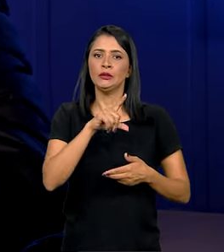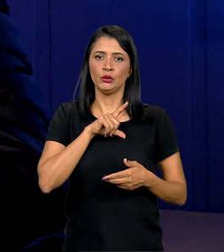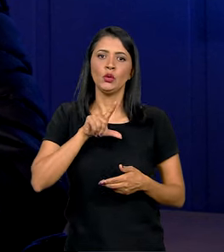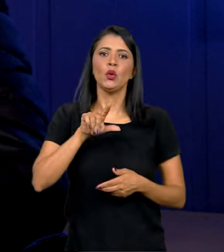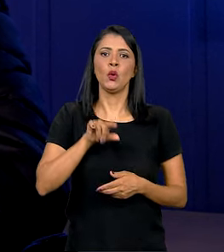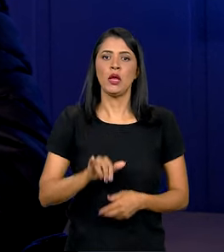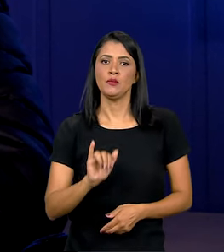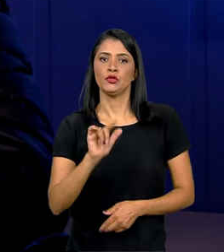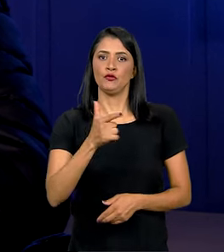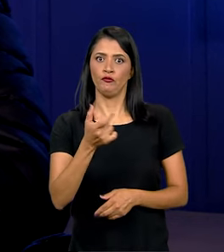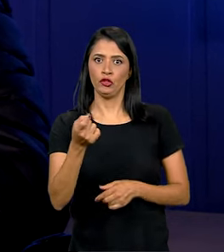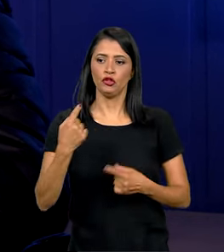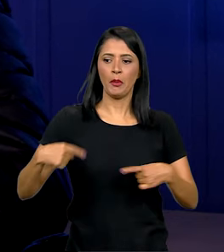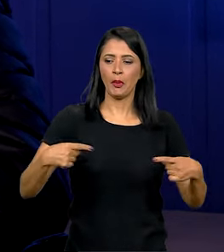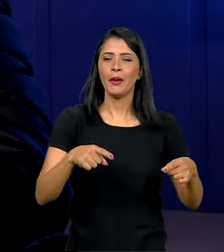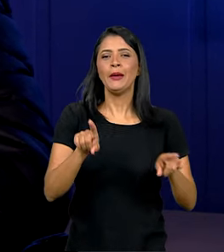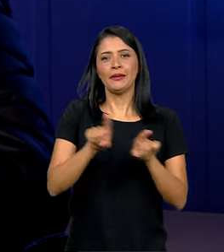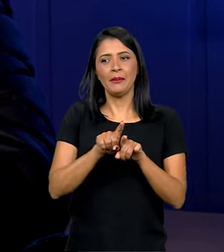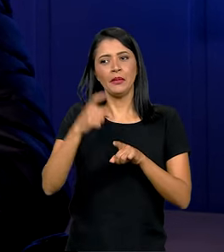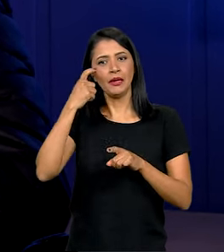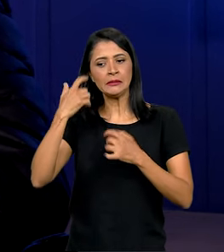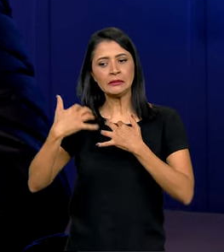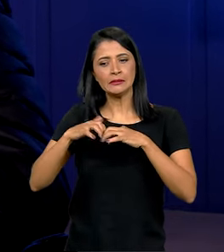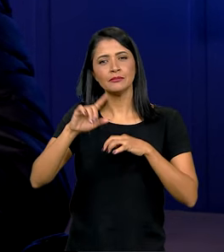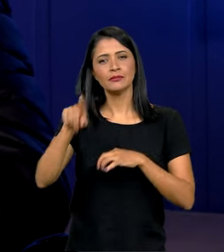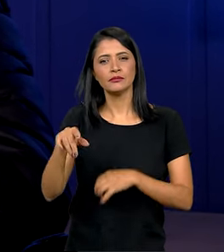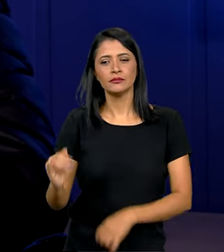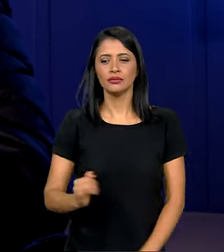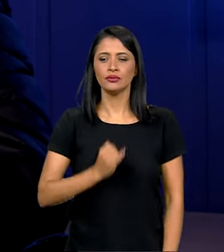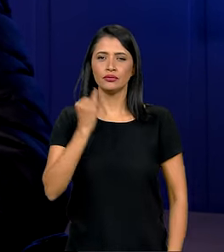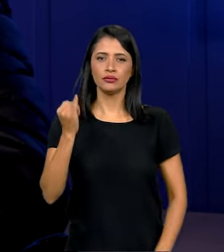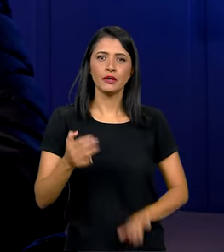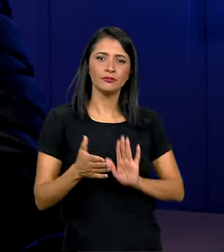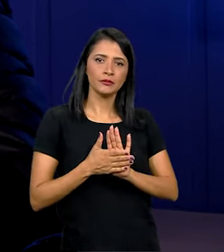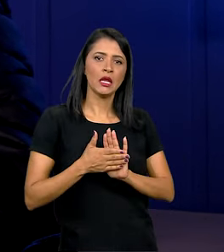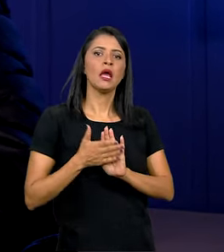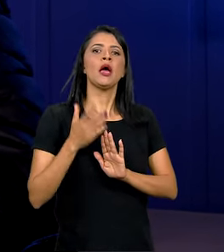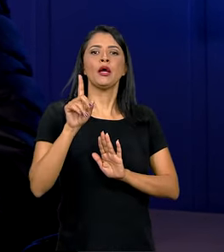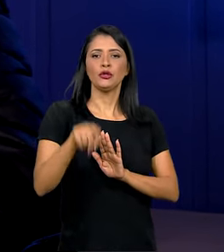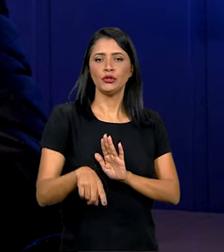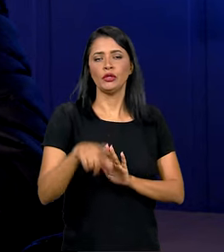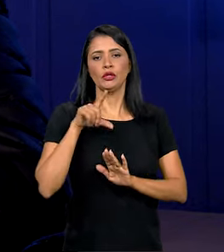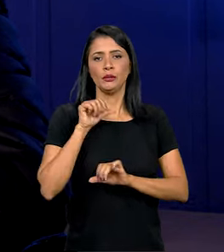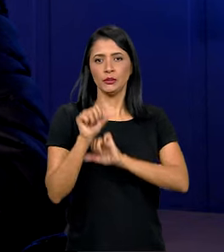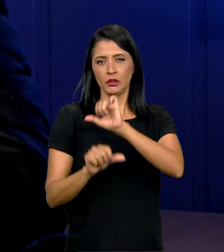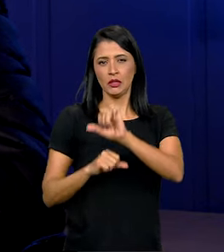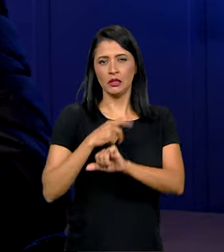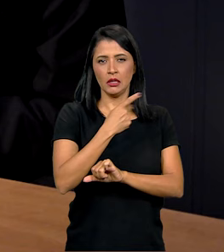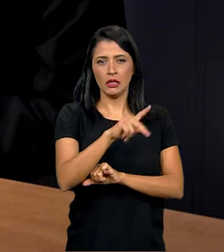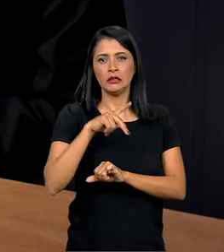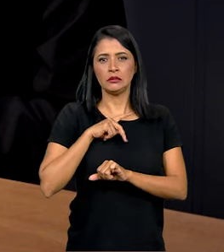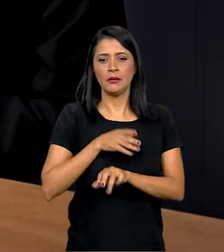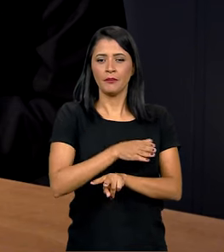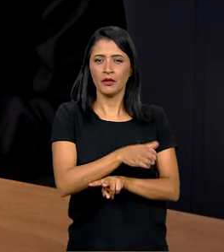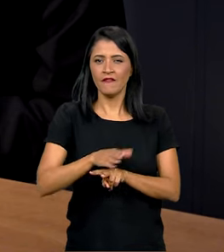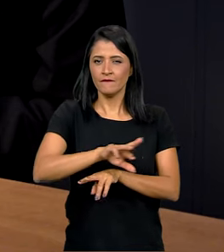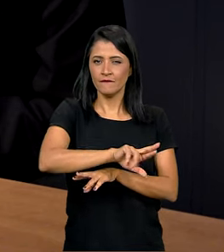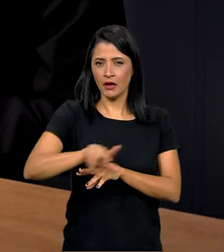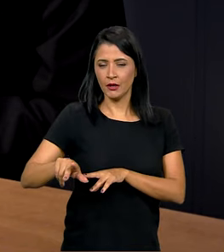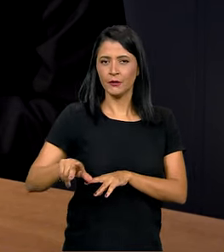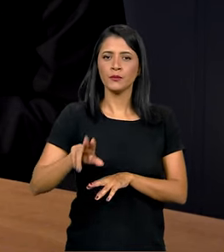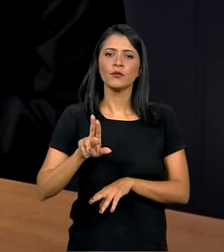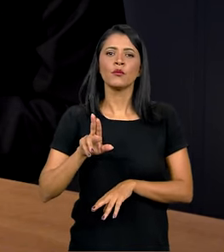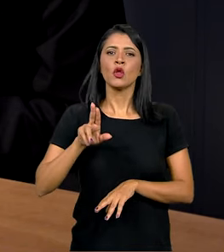y20 mas também uma reflexão muito muito importante e proposição de reforma dos organismos multilaterais